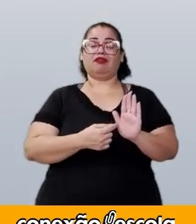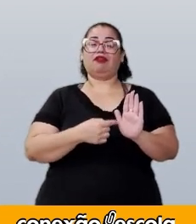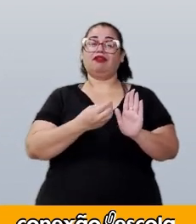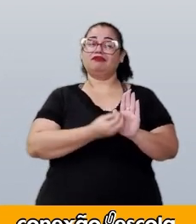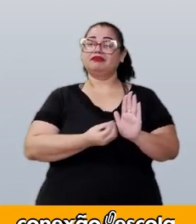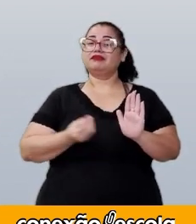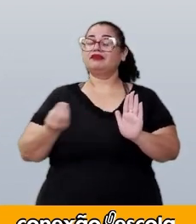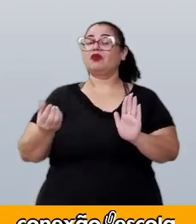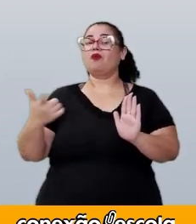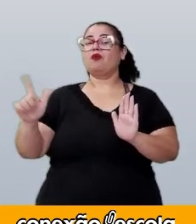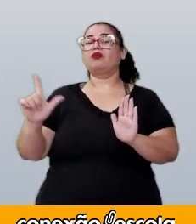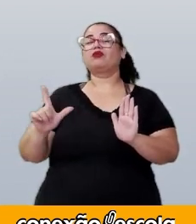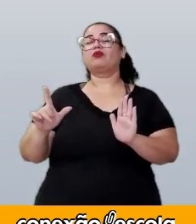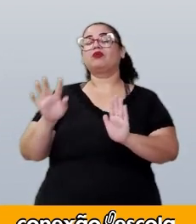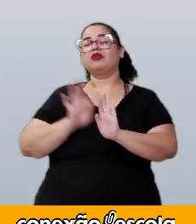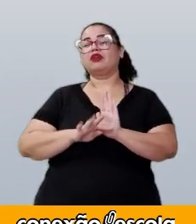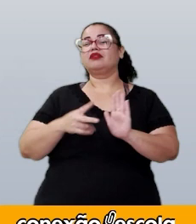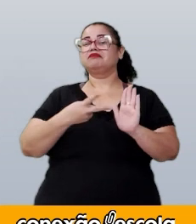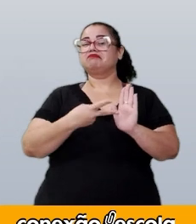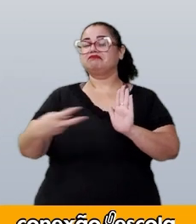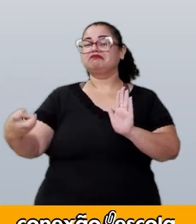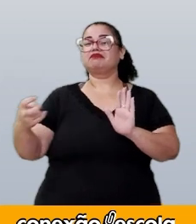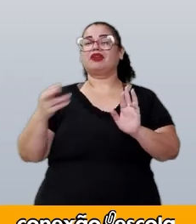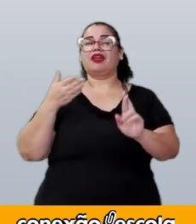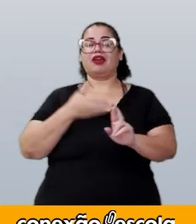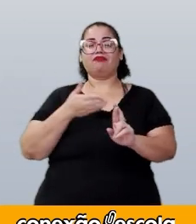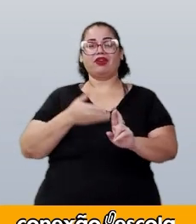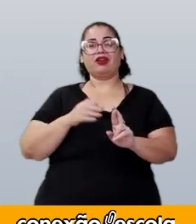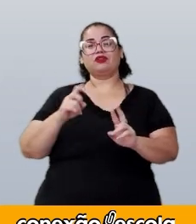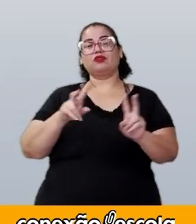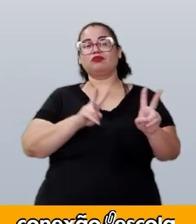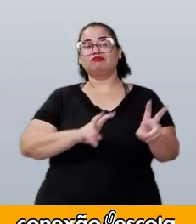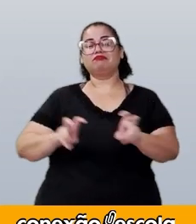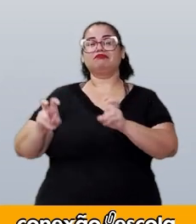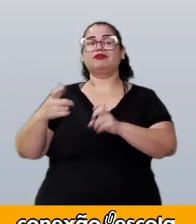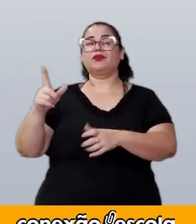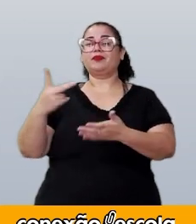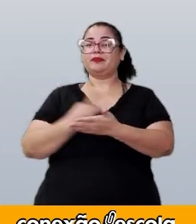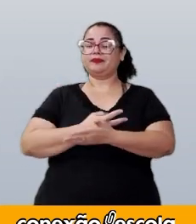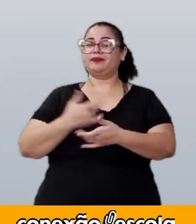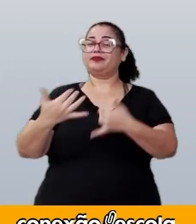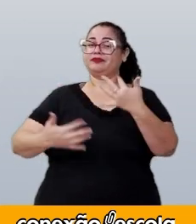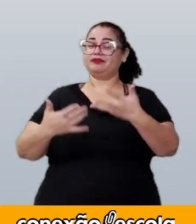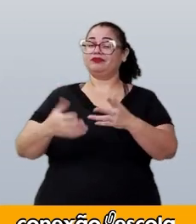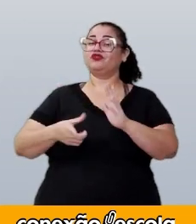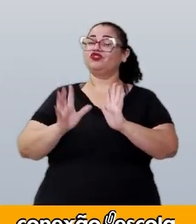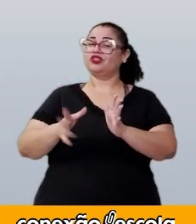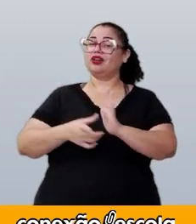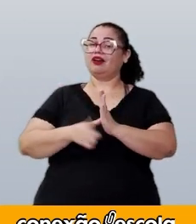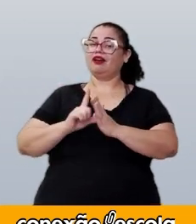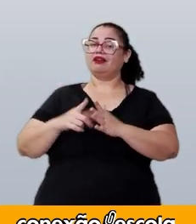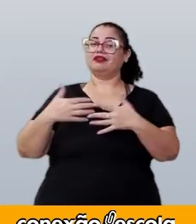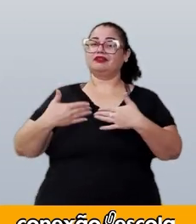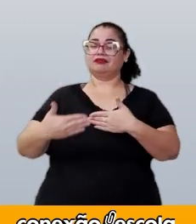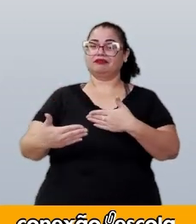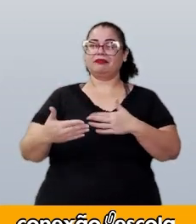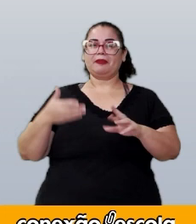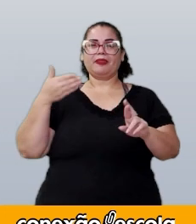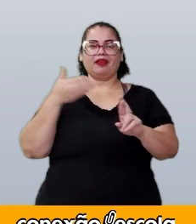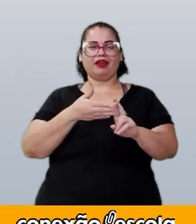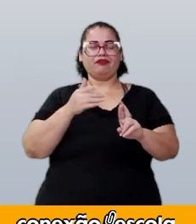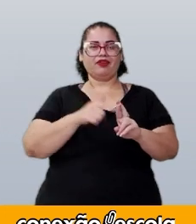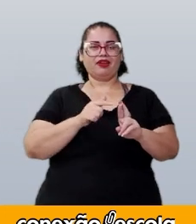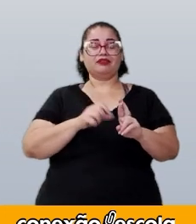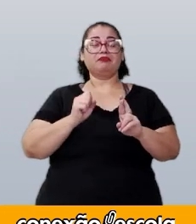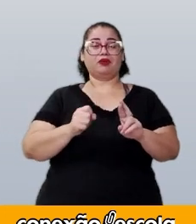a outro, ou a uma situação, ou a algum acontecimento pré-existente. Essa referência pode